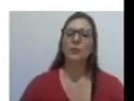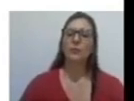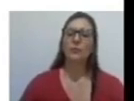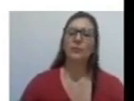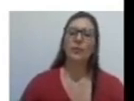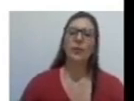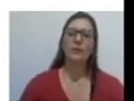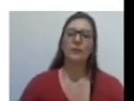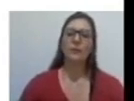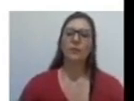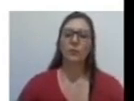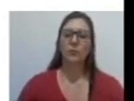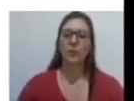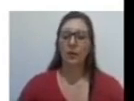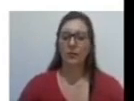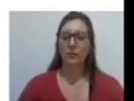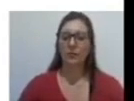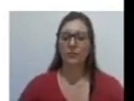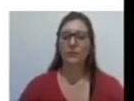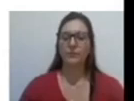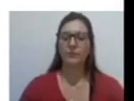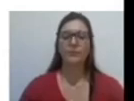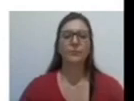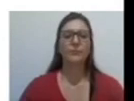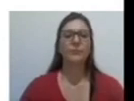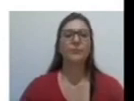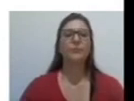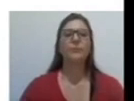prejuízo em outros nutrientes, como o cálcio.